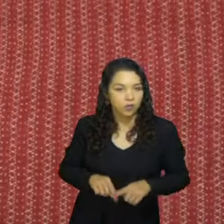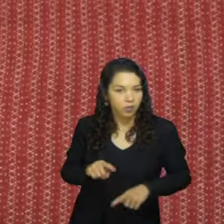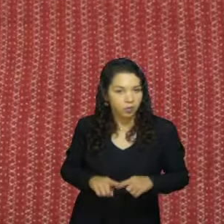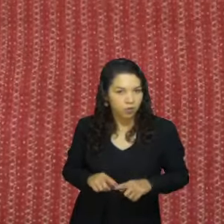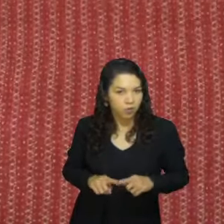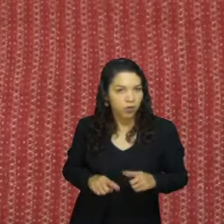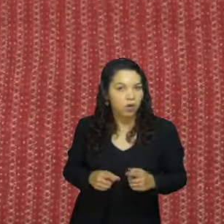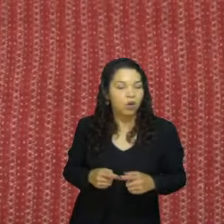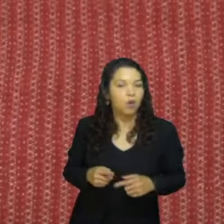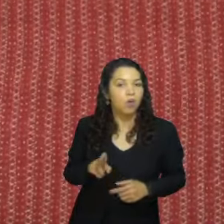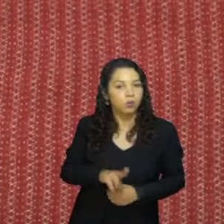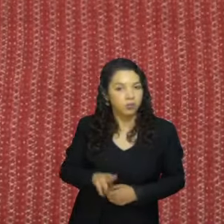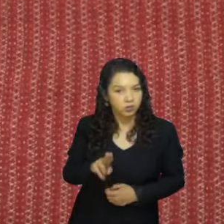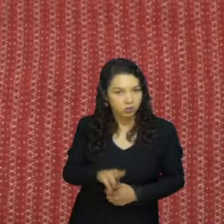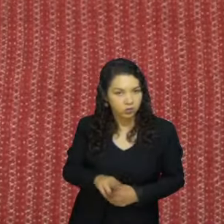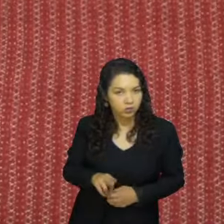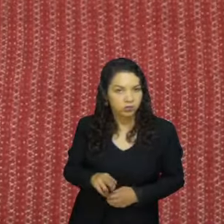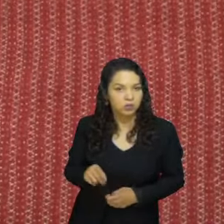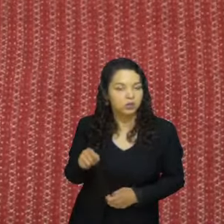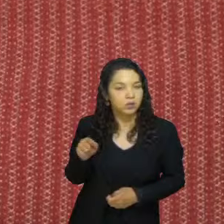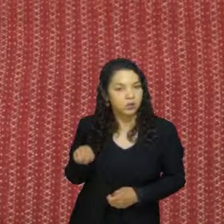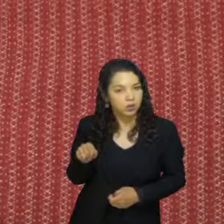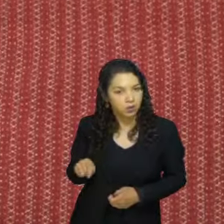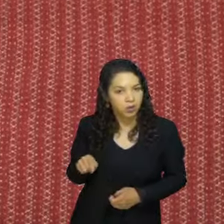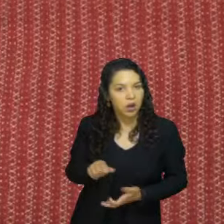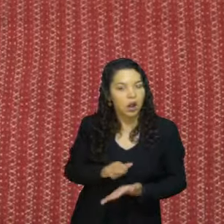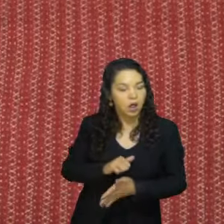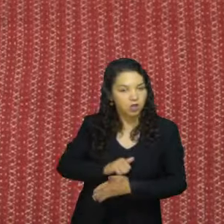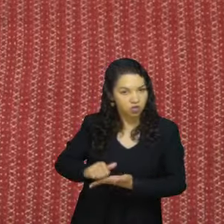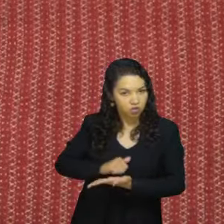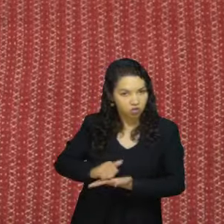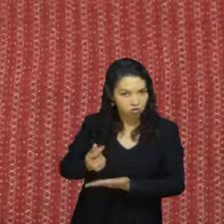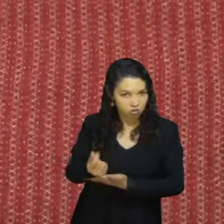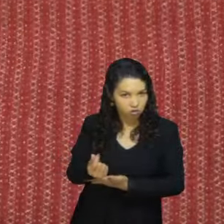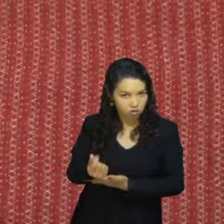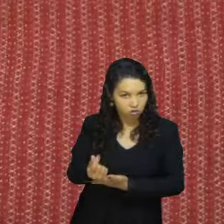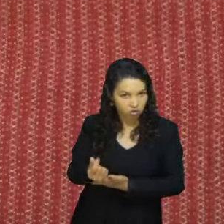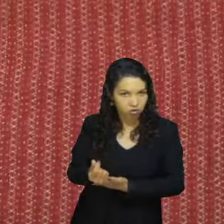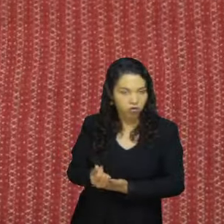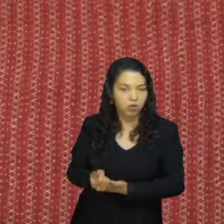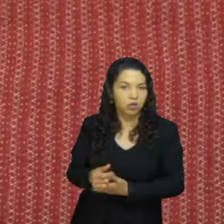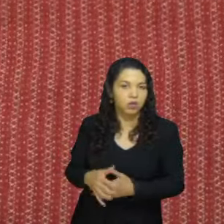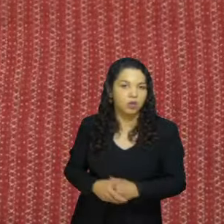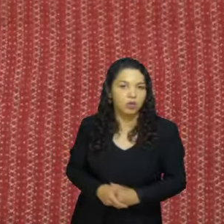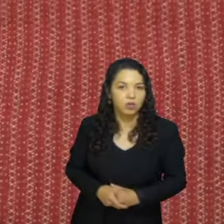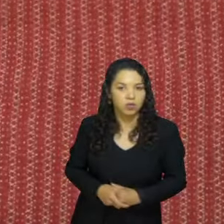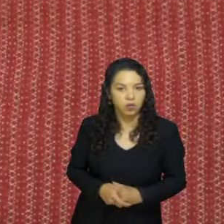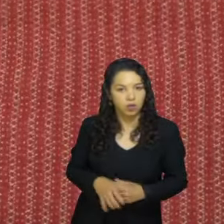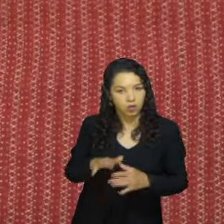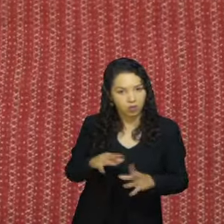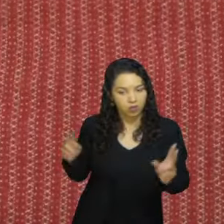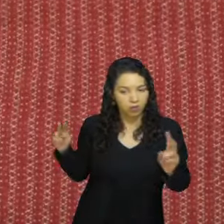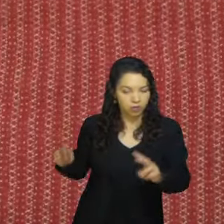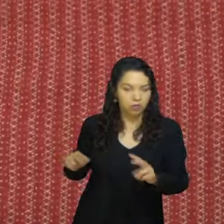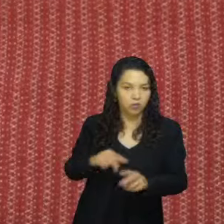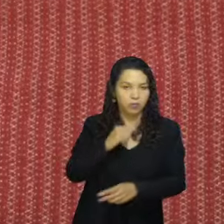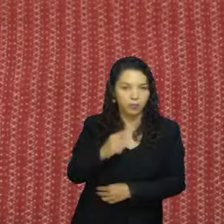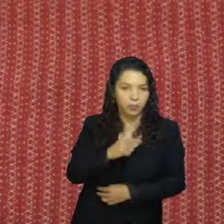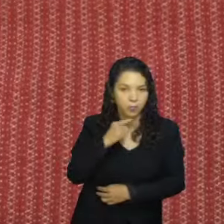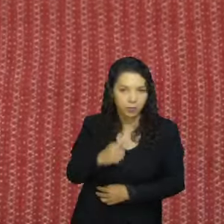pelo narcotráfico para lavagem de dinheiro. Isso é explícito, só um tolo não consegue enxergar isso.